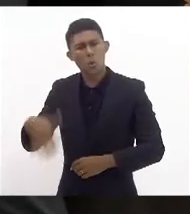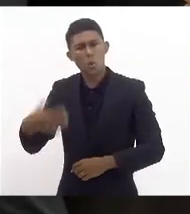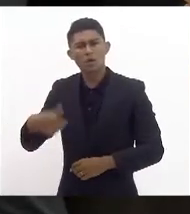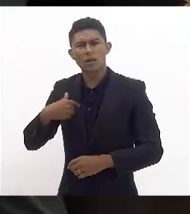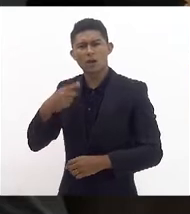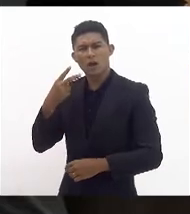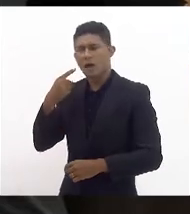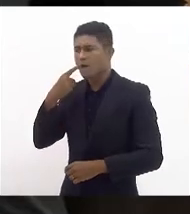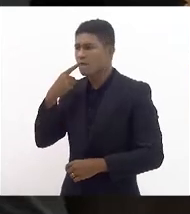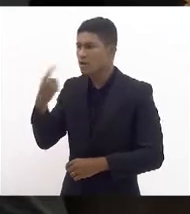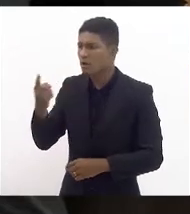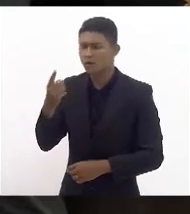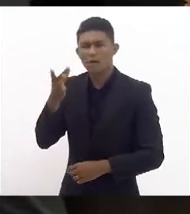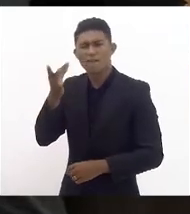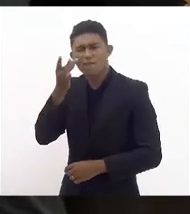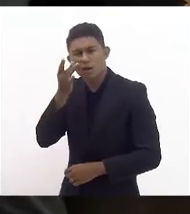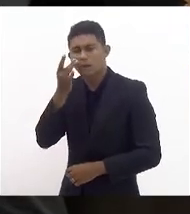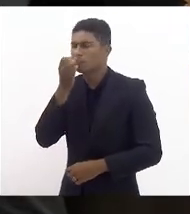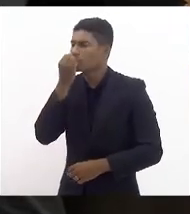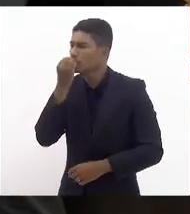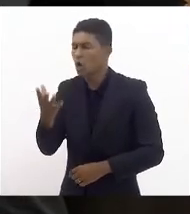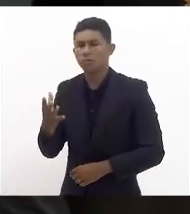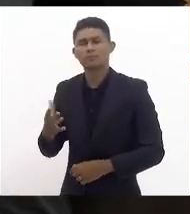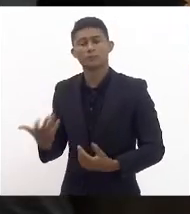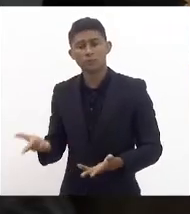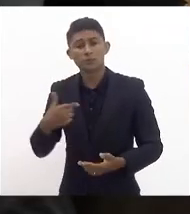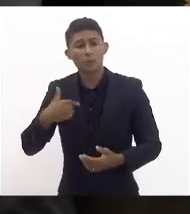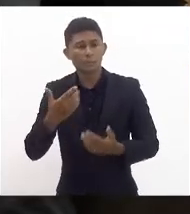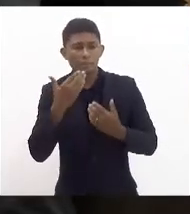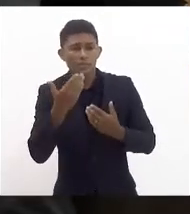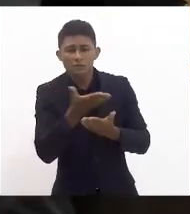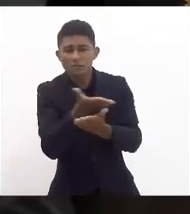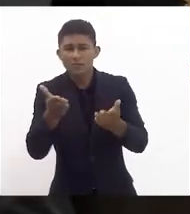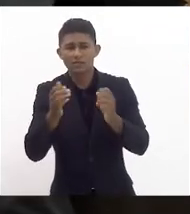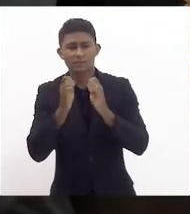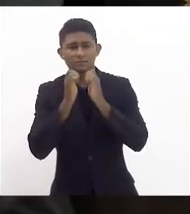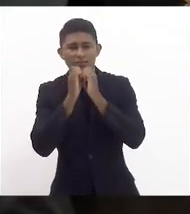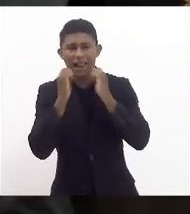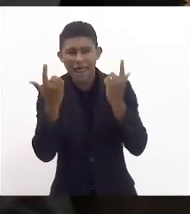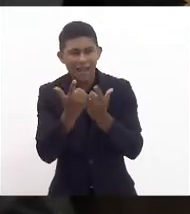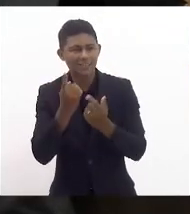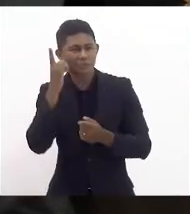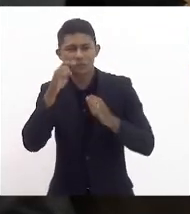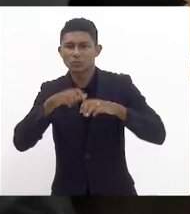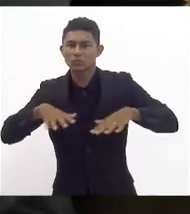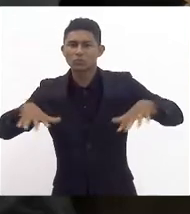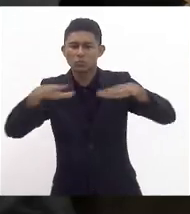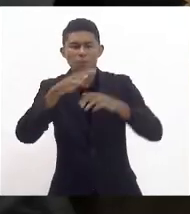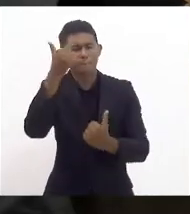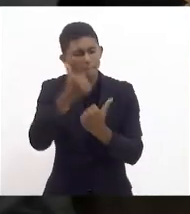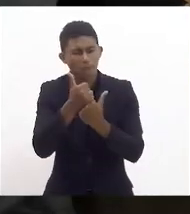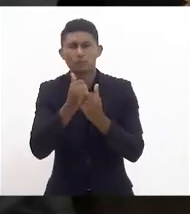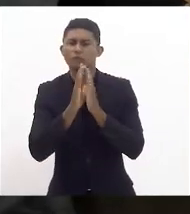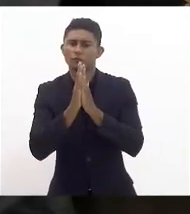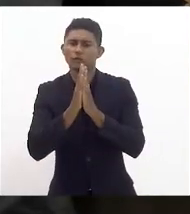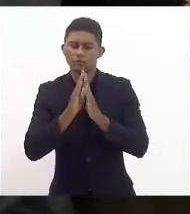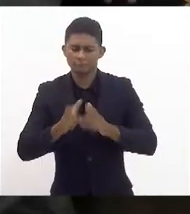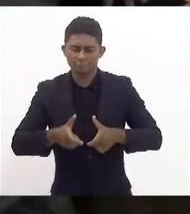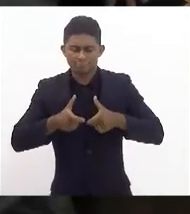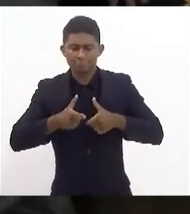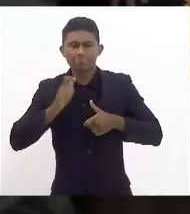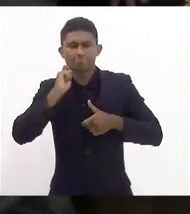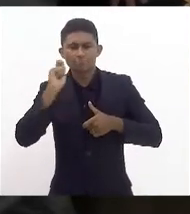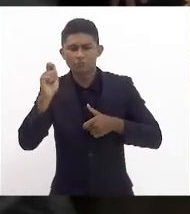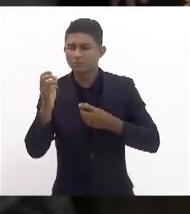assisti, então eu queria pedir a todo o apoio da casa para que a gente desse a maior comenda da casa a realmente